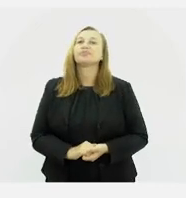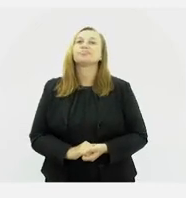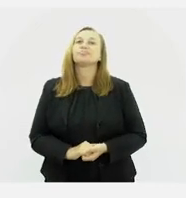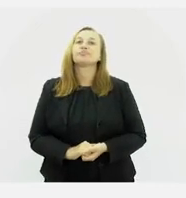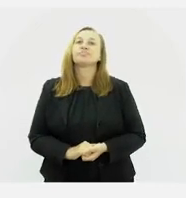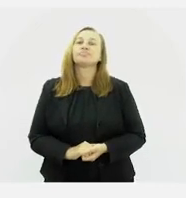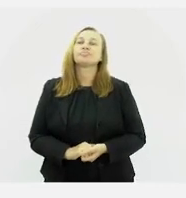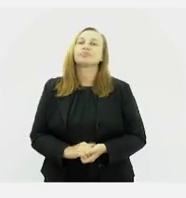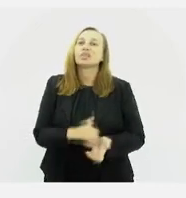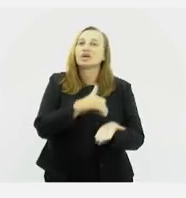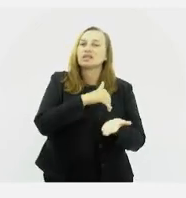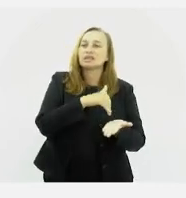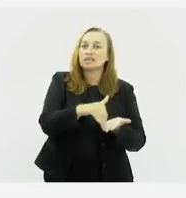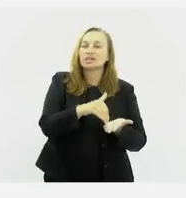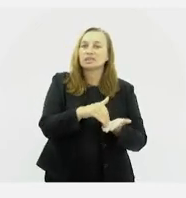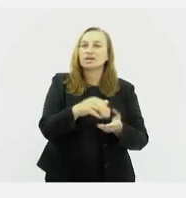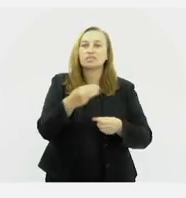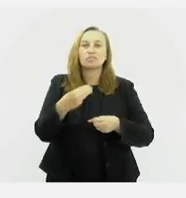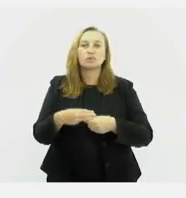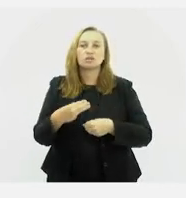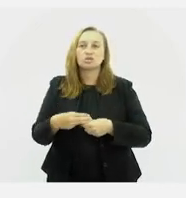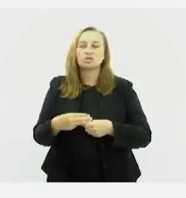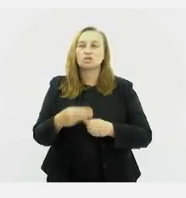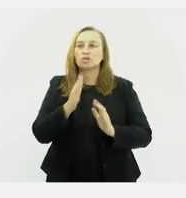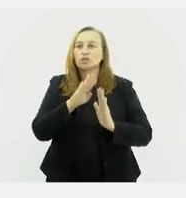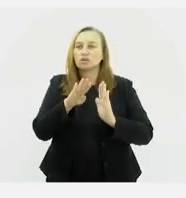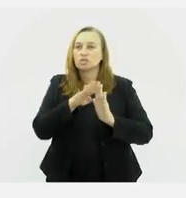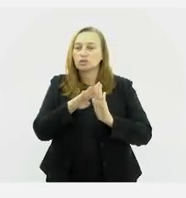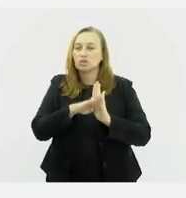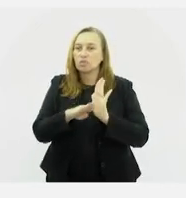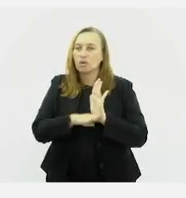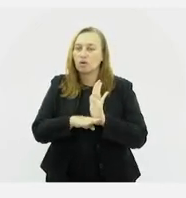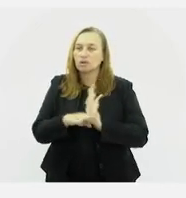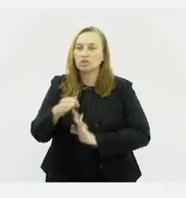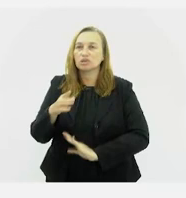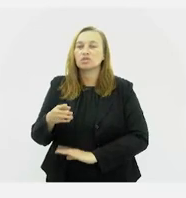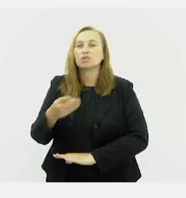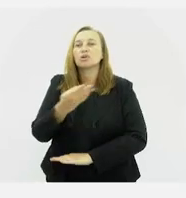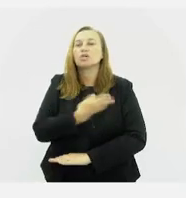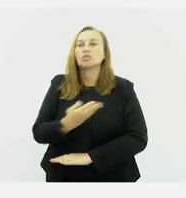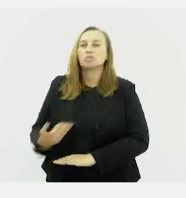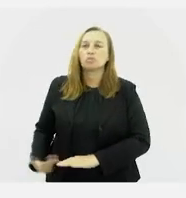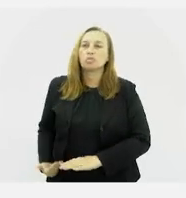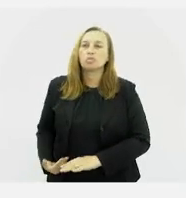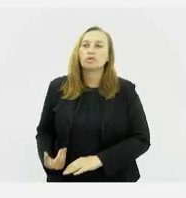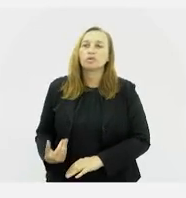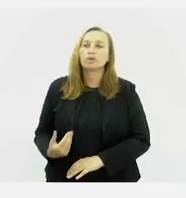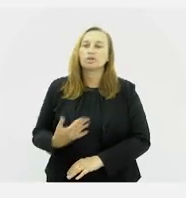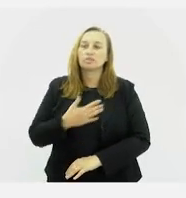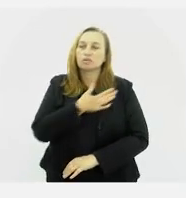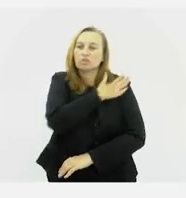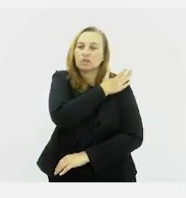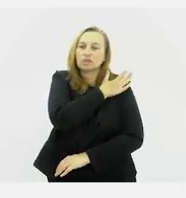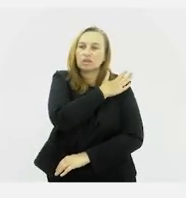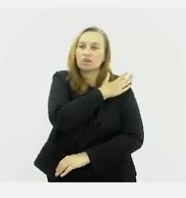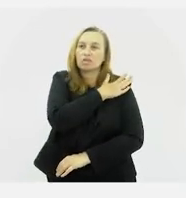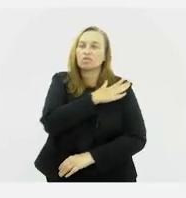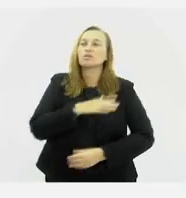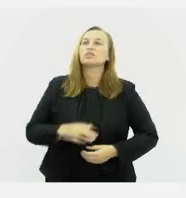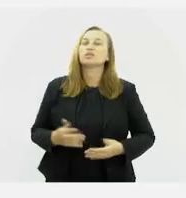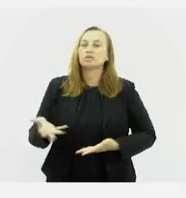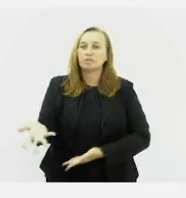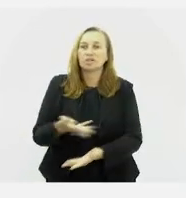Temos ali a Secretaria Municipal de Ordem Pública, do nosso tenente-coronel Henrique, que faz um belíssimo trabalho em parceria